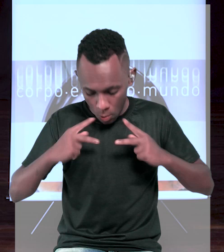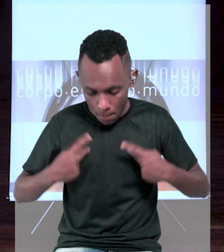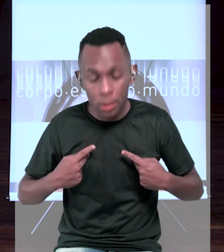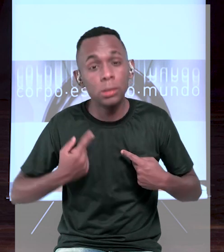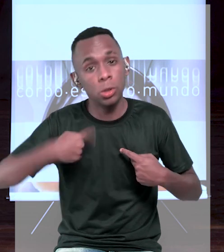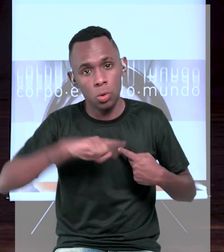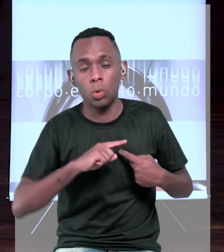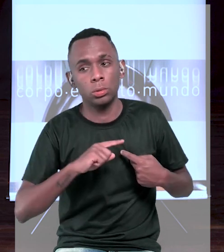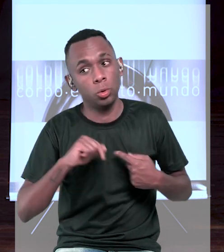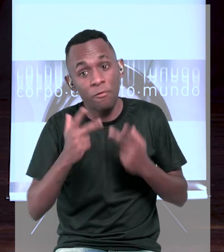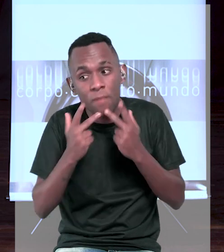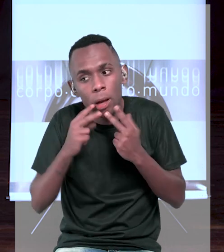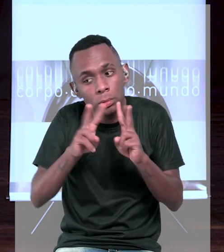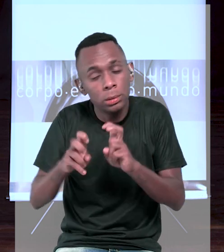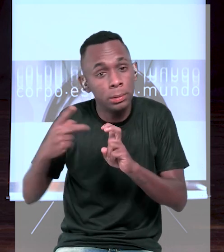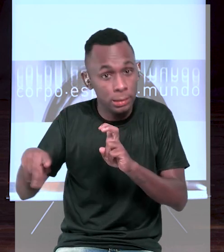Paul Valéry.